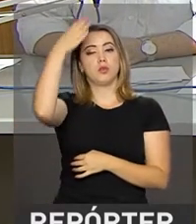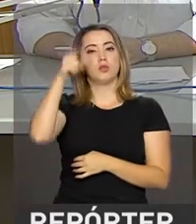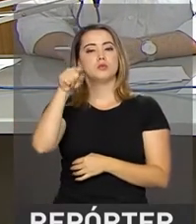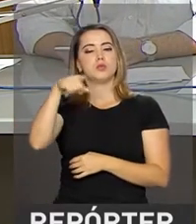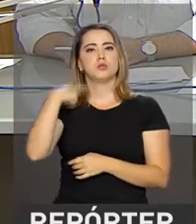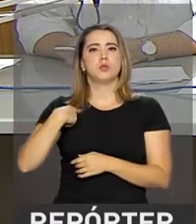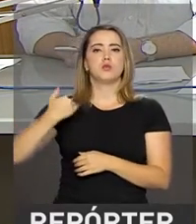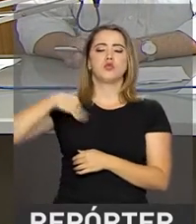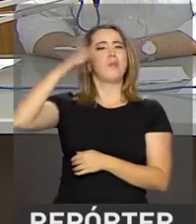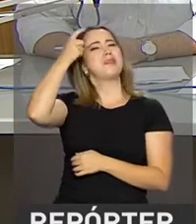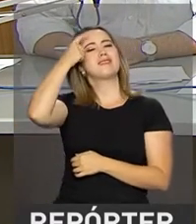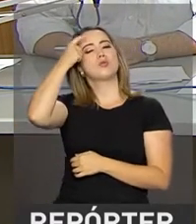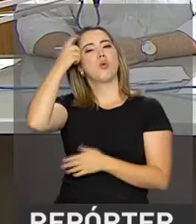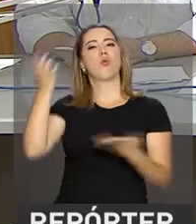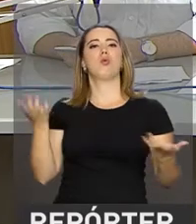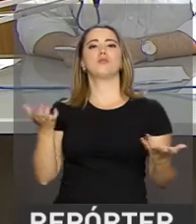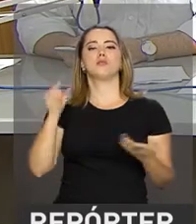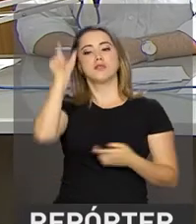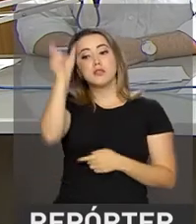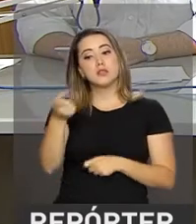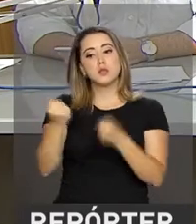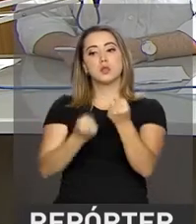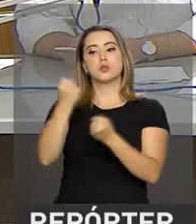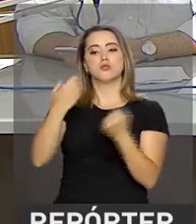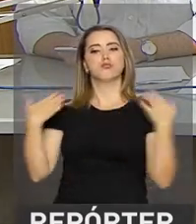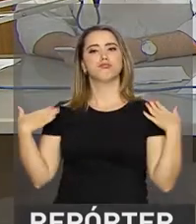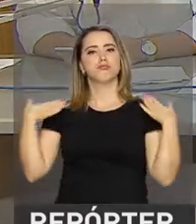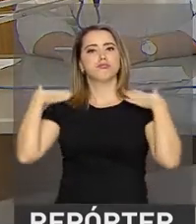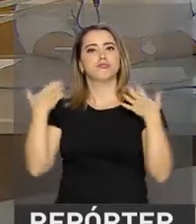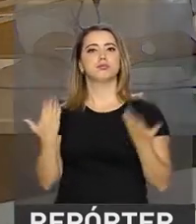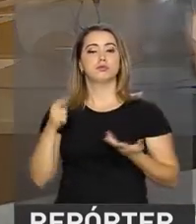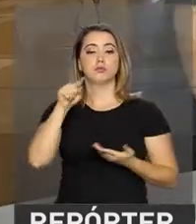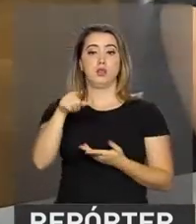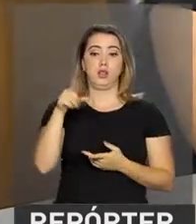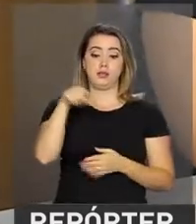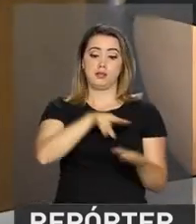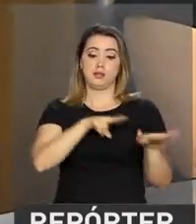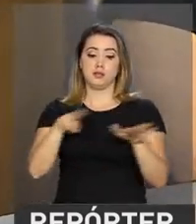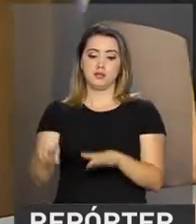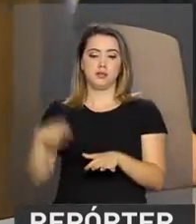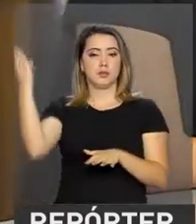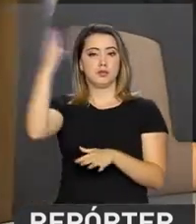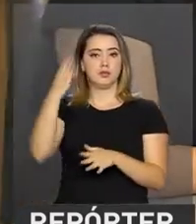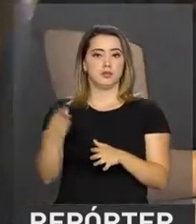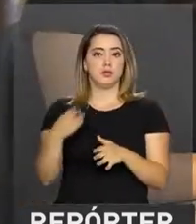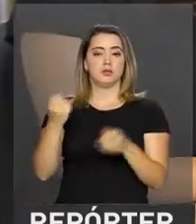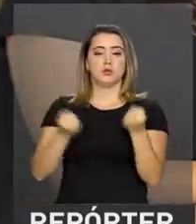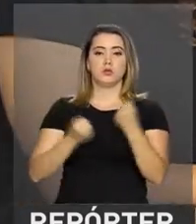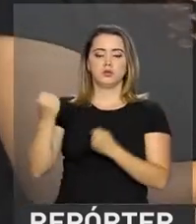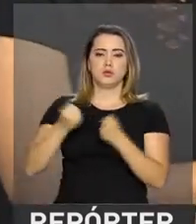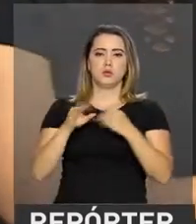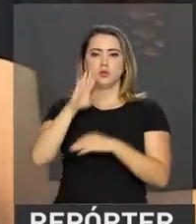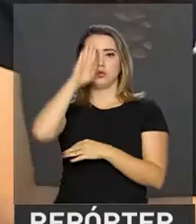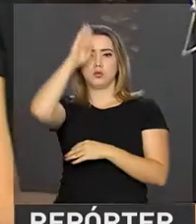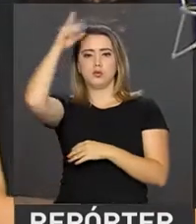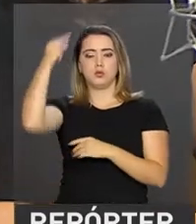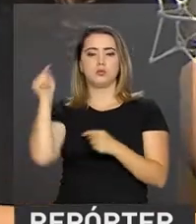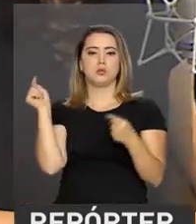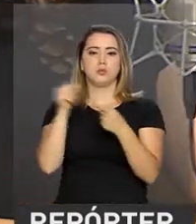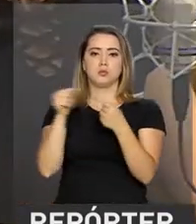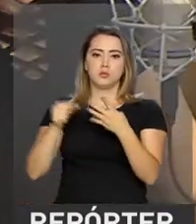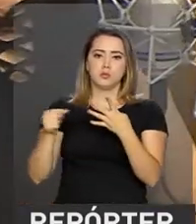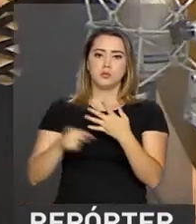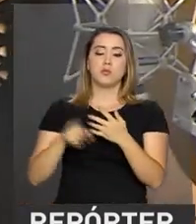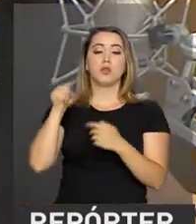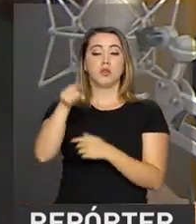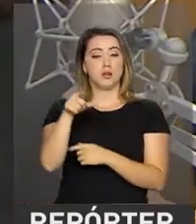de conscientização dos condutores por isso que nessa semana nacional do trânsito que se inicia hoje a principal diretriz é